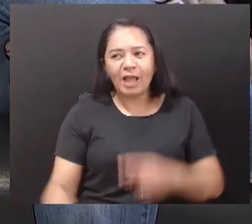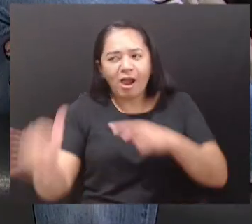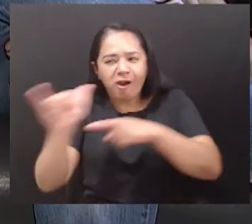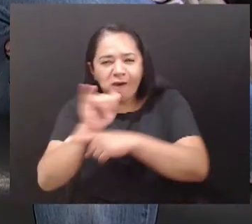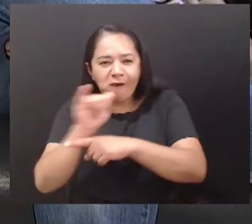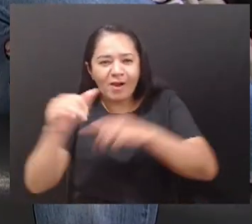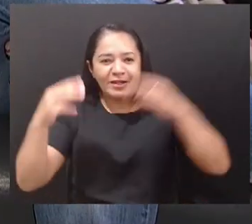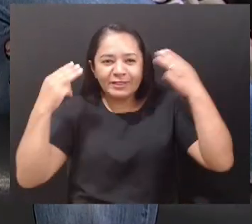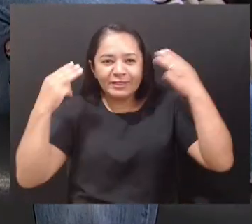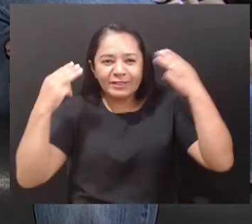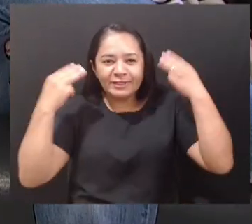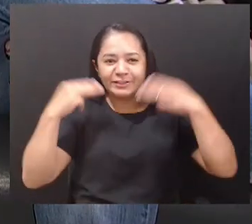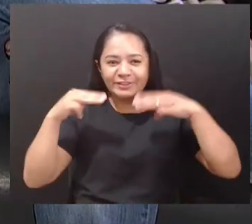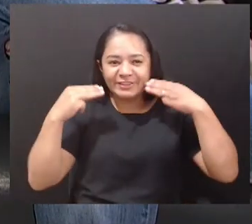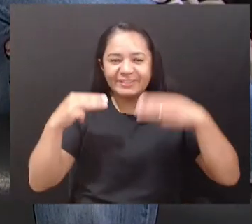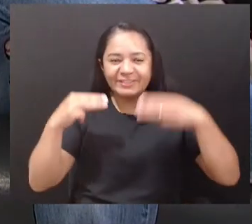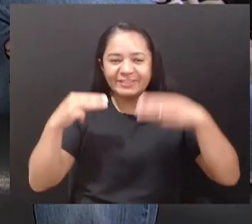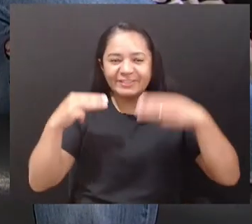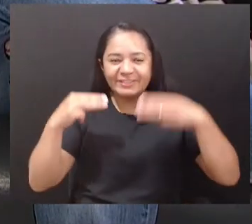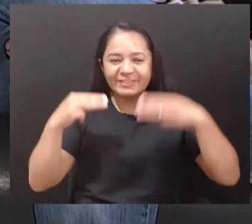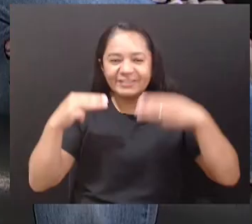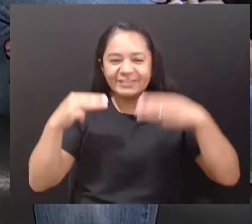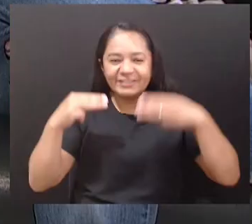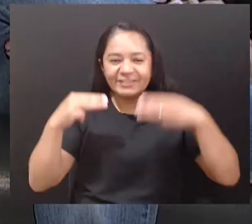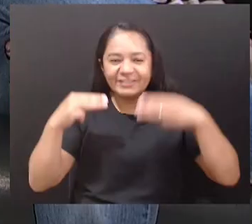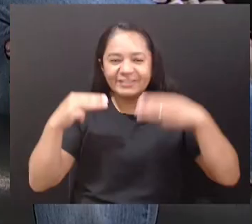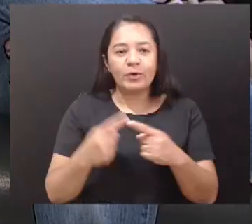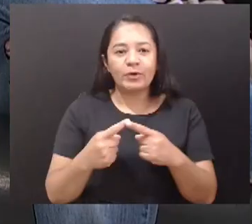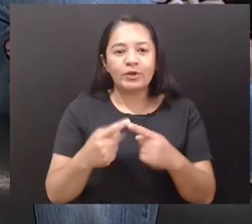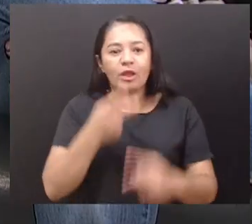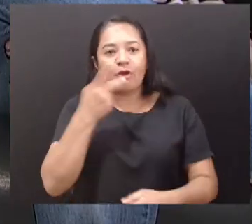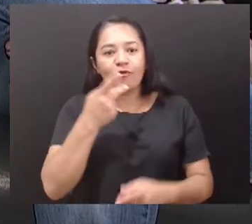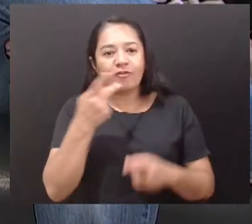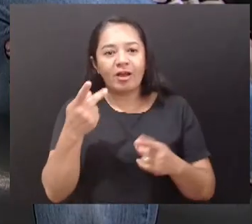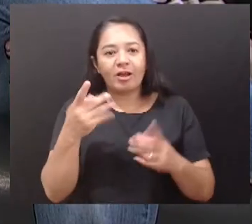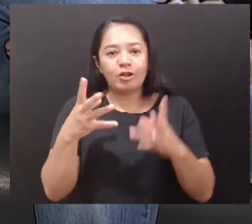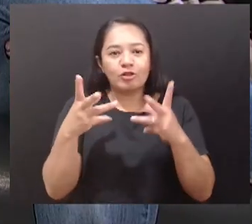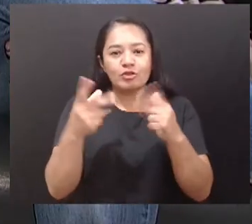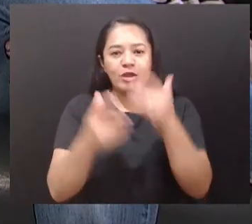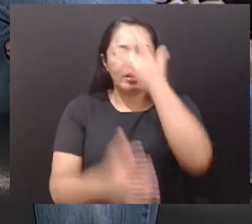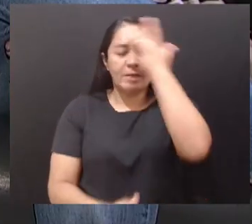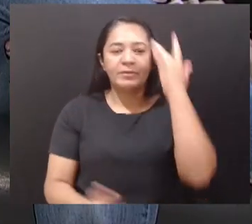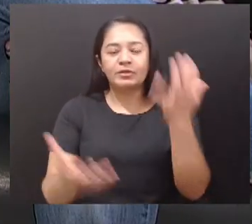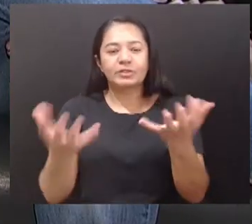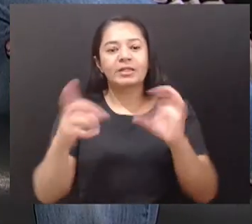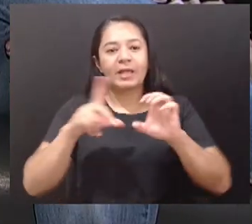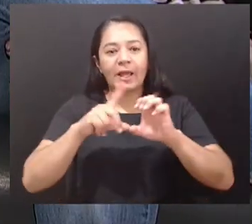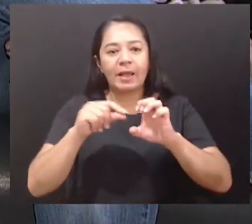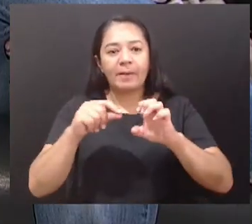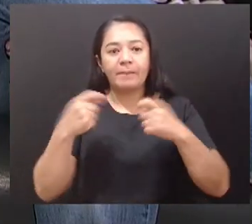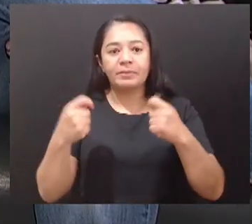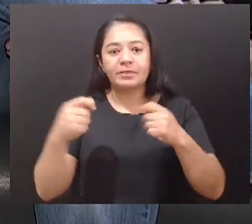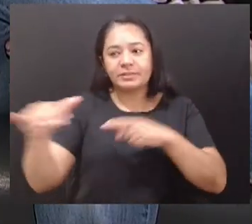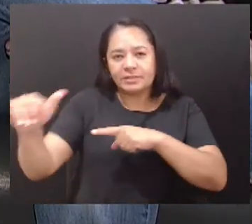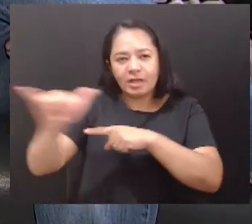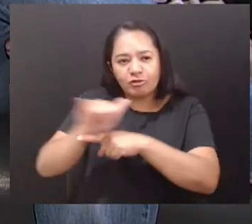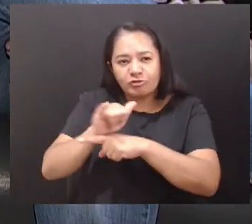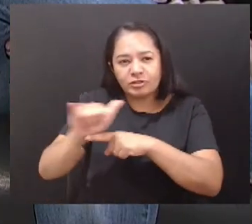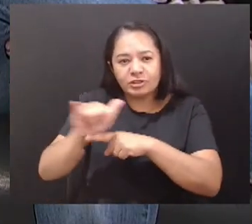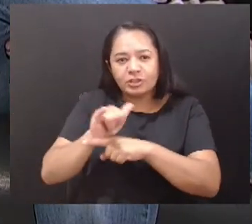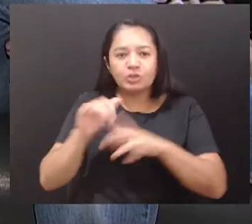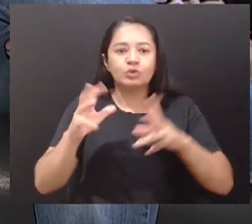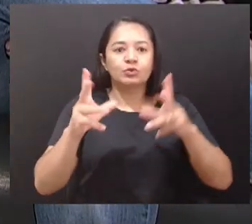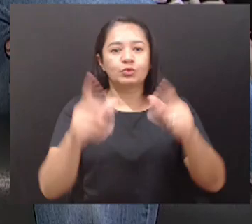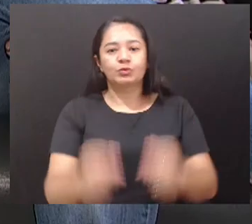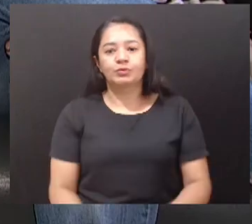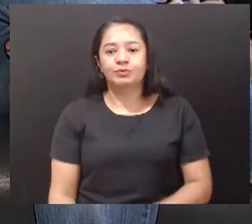tinha, eu sempre tive, porque assim, eu falo para toda pessoa que quer empreender, você tem que ser estrategista em tudo. Então, isso foi uma